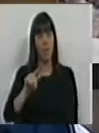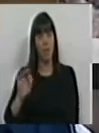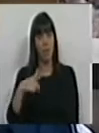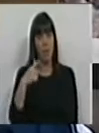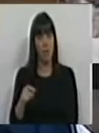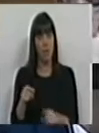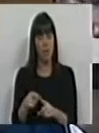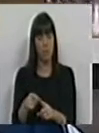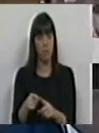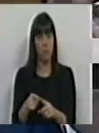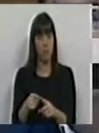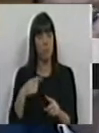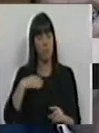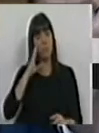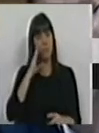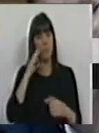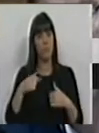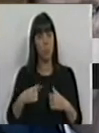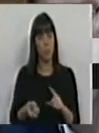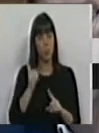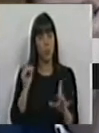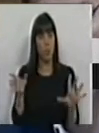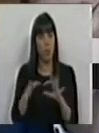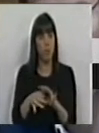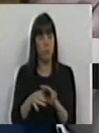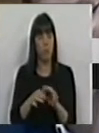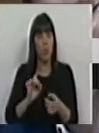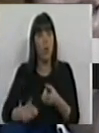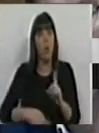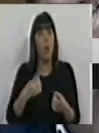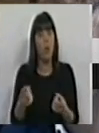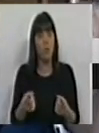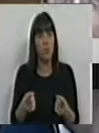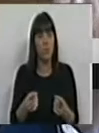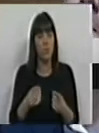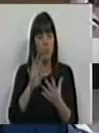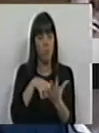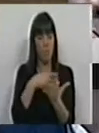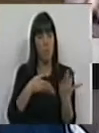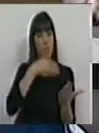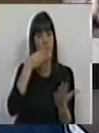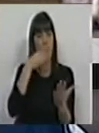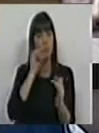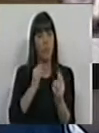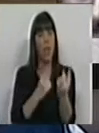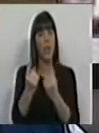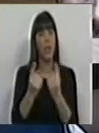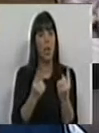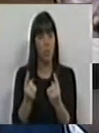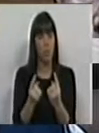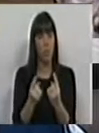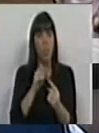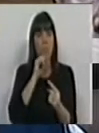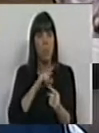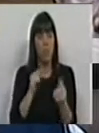leste, nós sabemos que não corresponde àquilo que um plano ferroviário de transportes